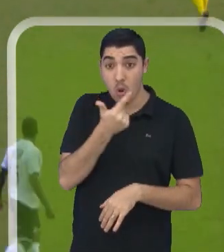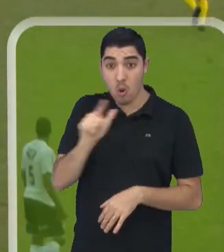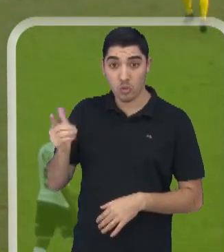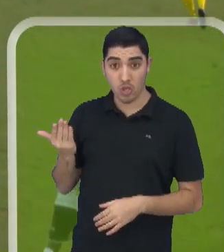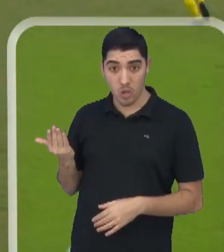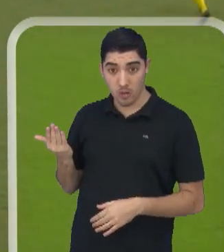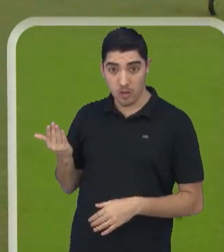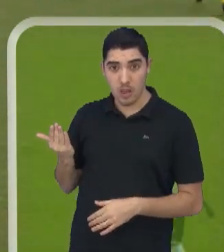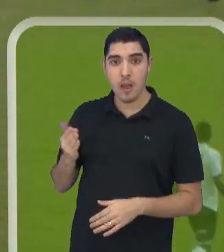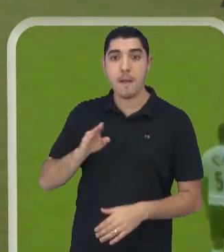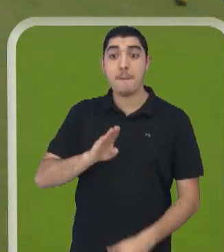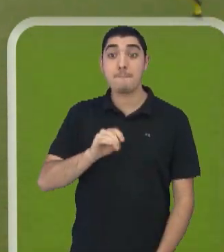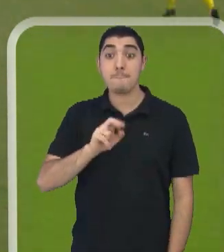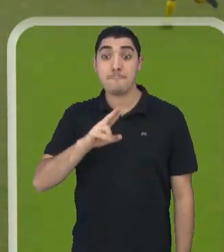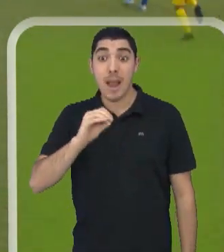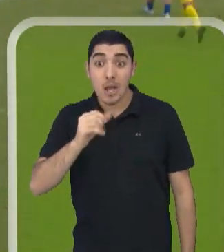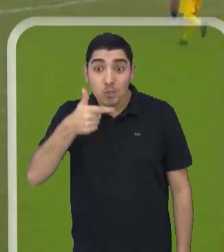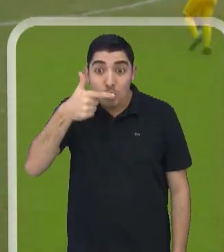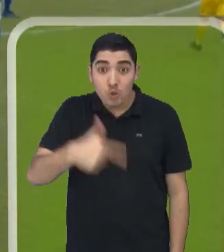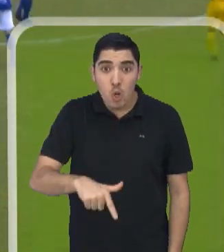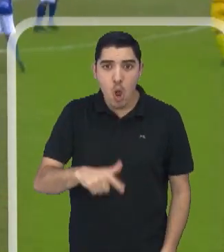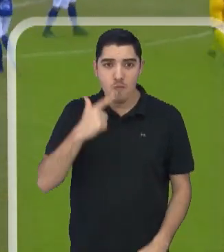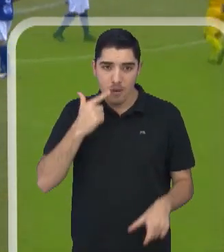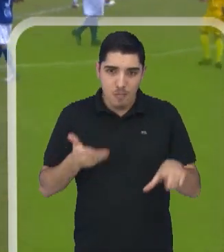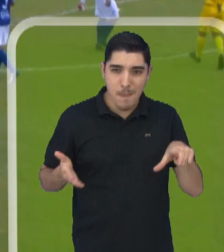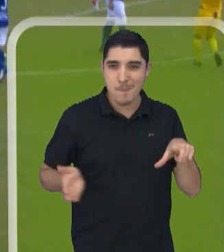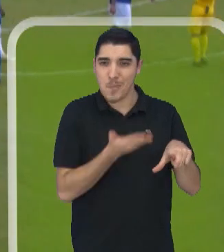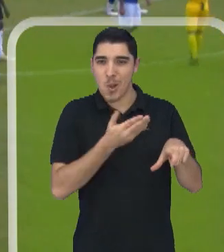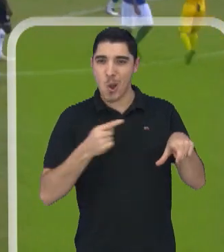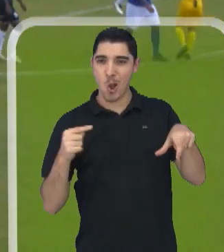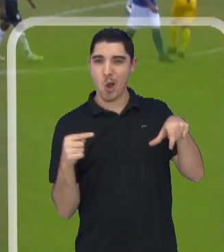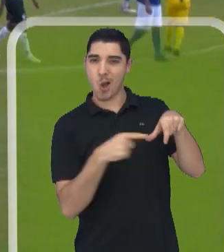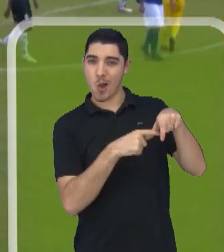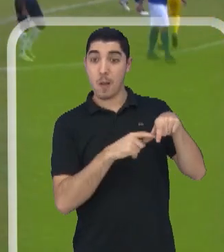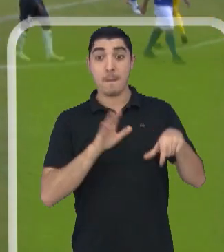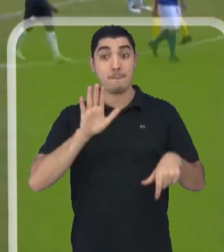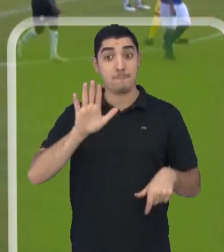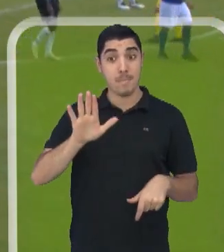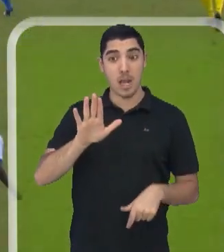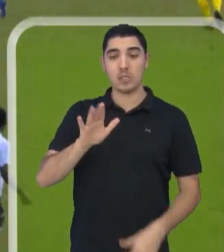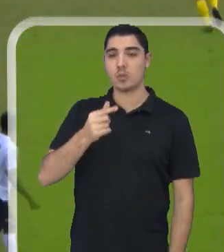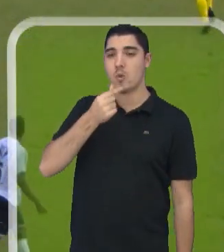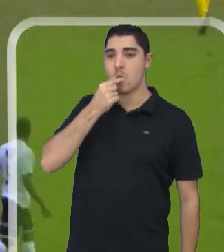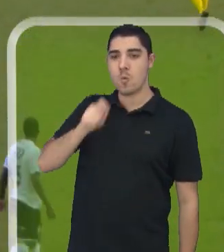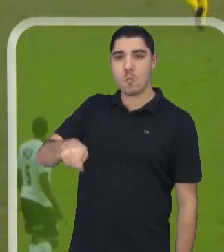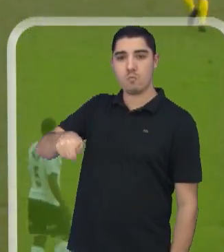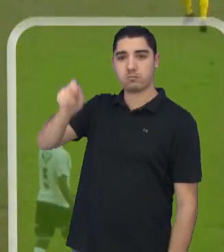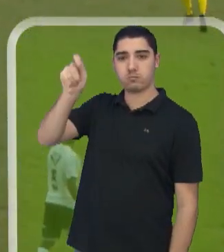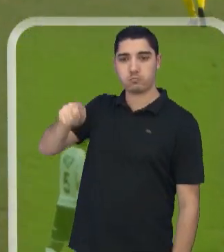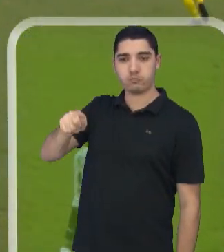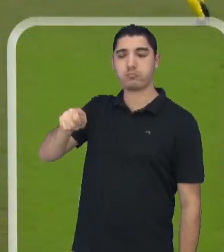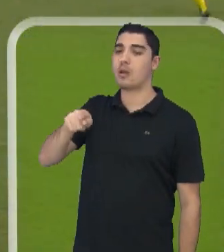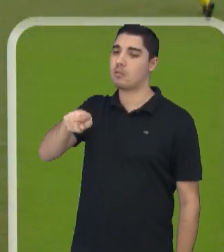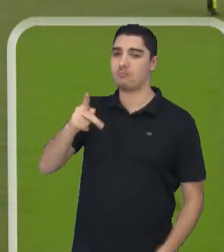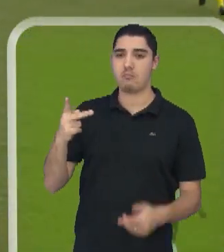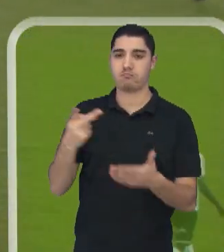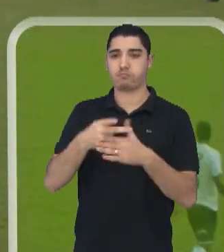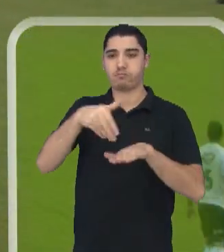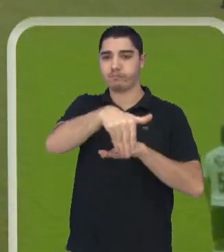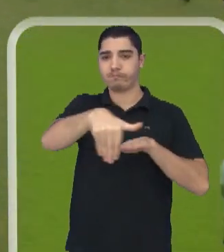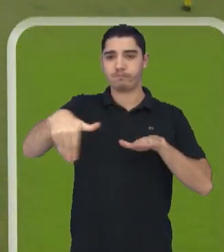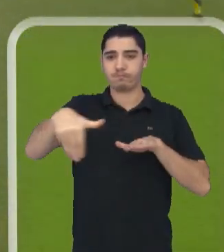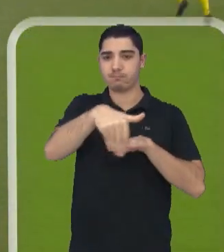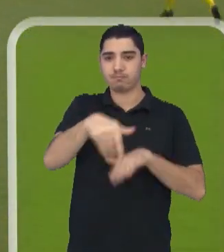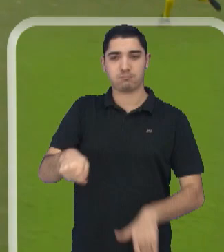O atacante Barcos recebeu na entrada da área e chutou, mas o assistente Bruno Nunes de Moraes levantou a bandeira e marcou